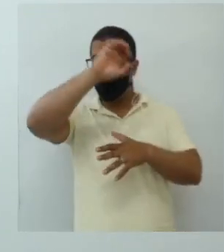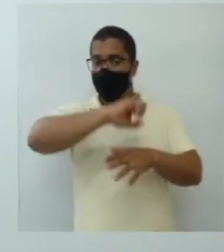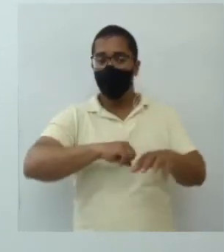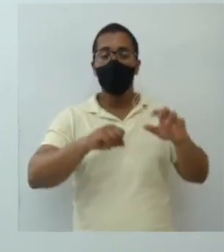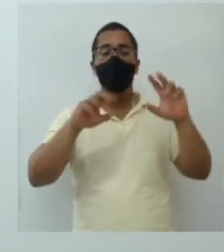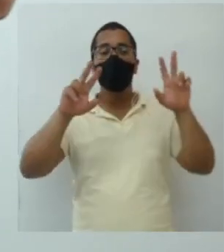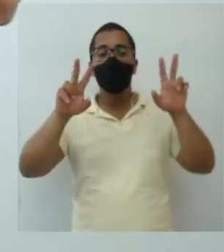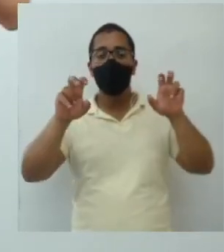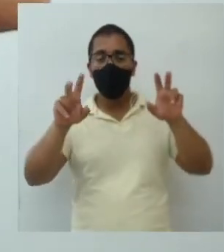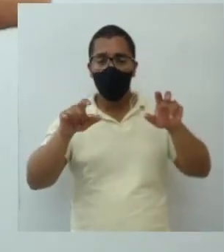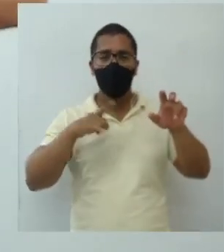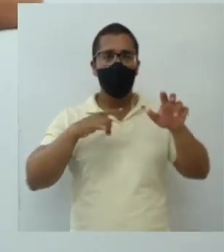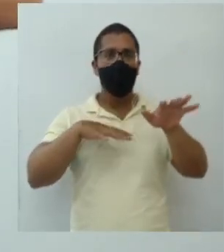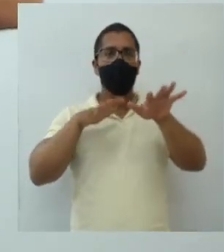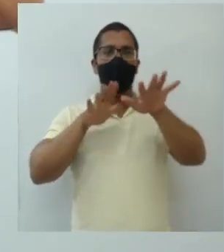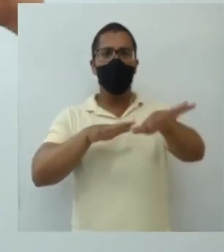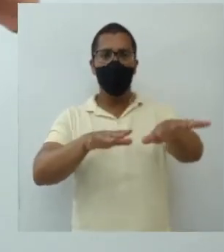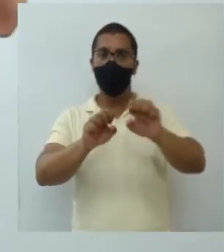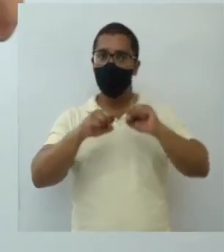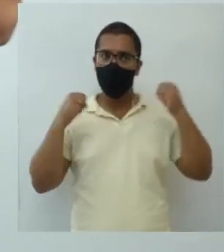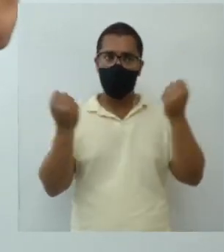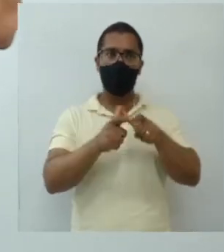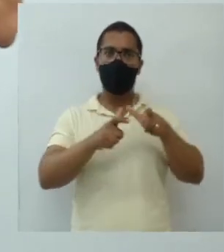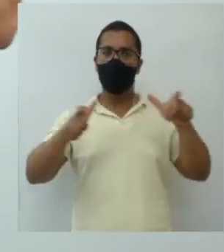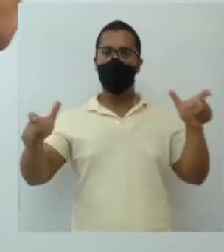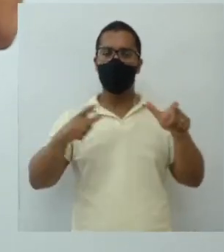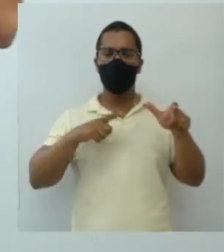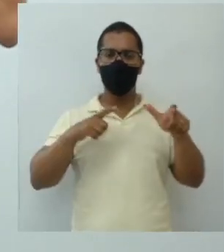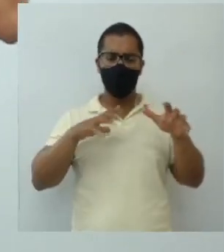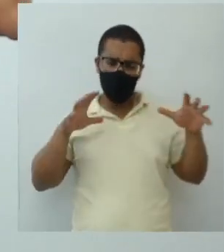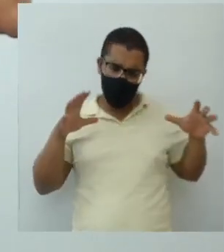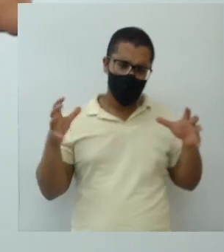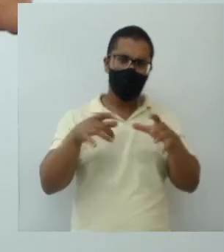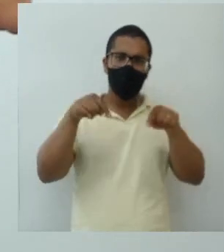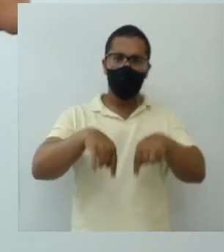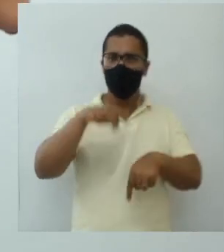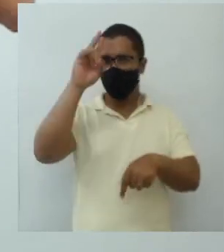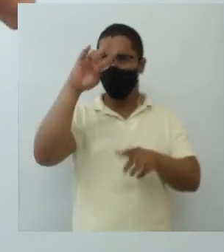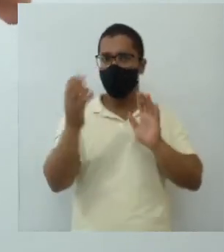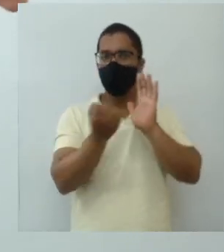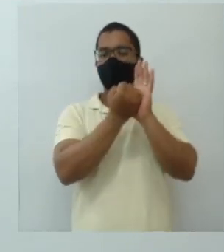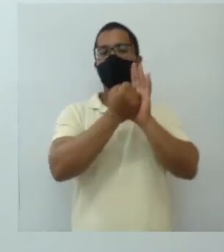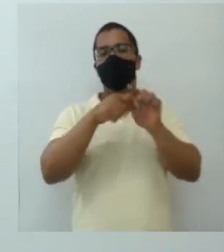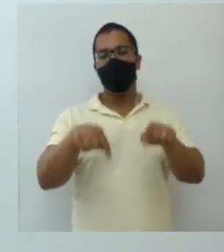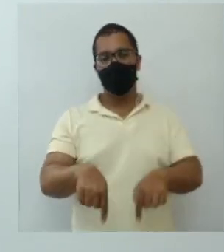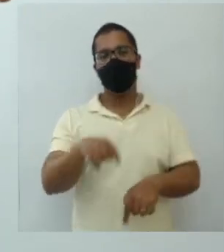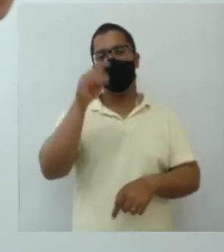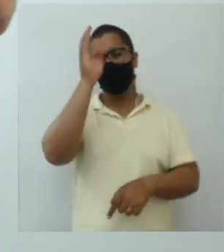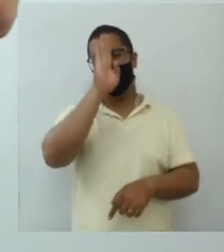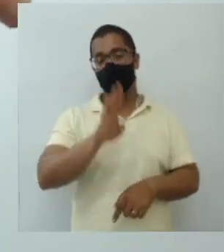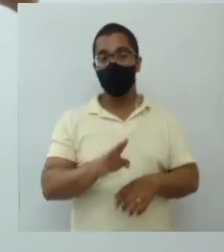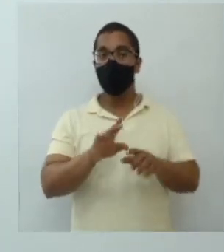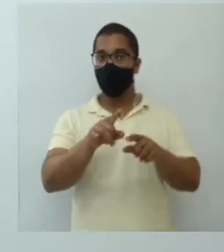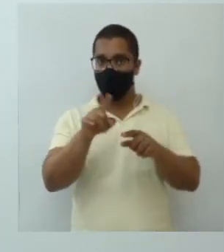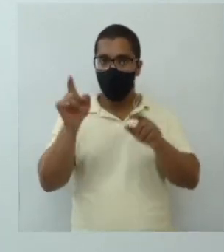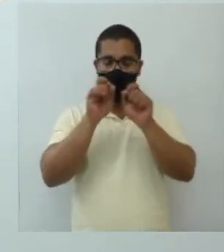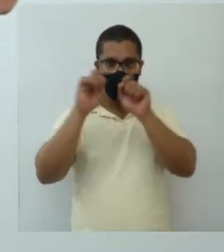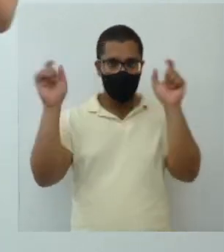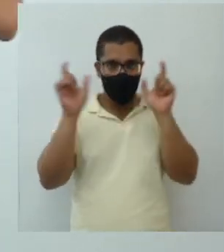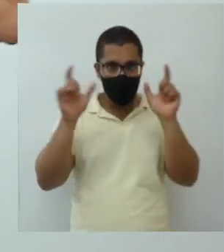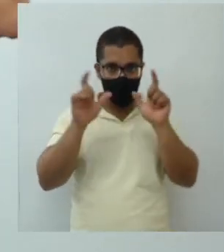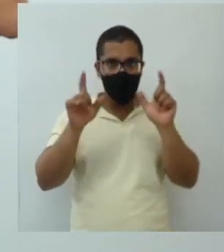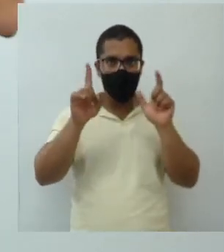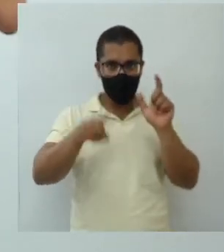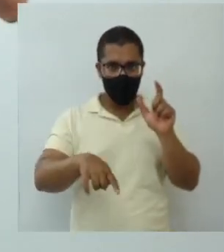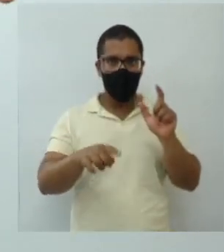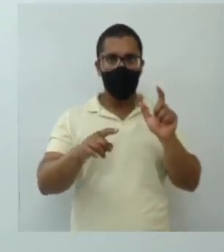dos maiores movimentos sociais conjunturais que nós tivemos na nossa história. Então, se liguem, quem não for inscrito